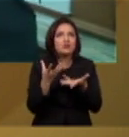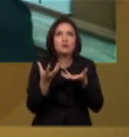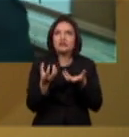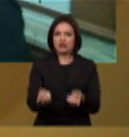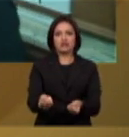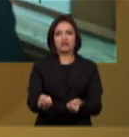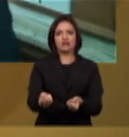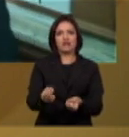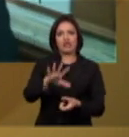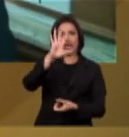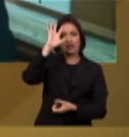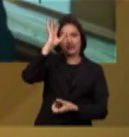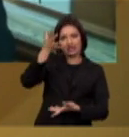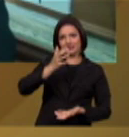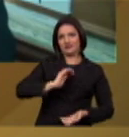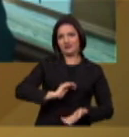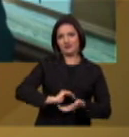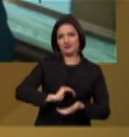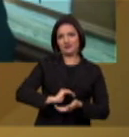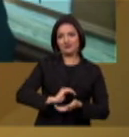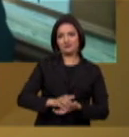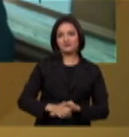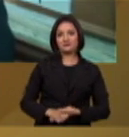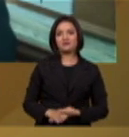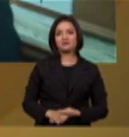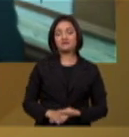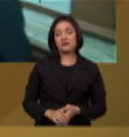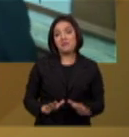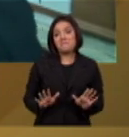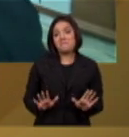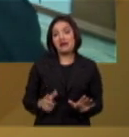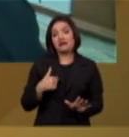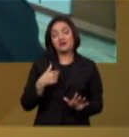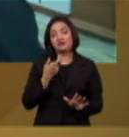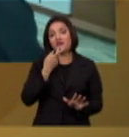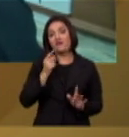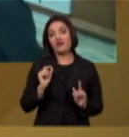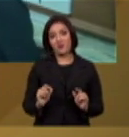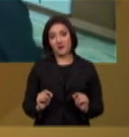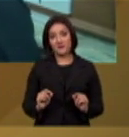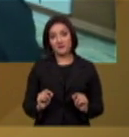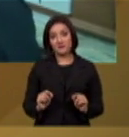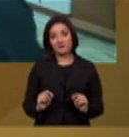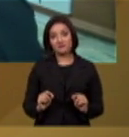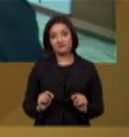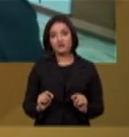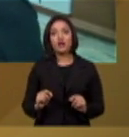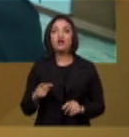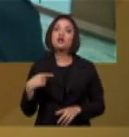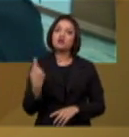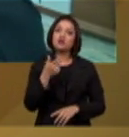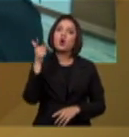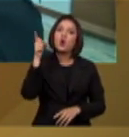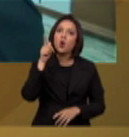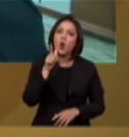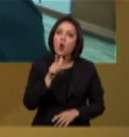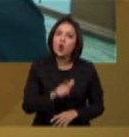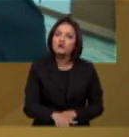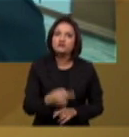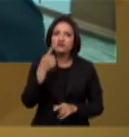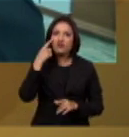pronunciamento do Supremo. O que posso dizer, presidente? Que alcançamos